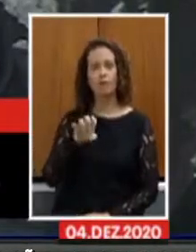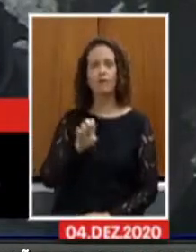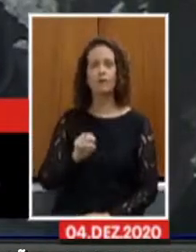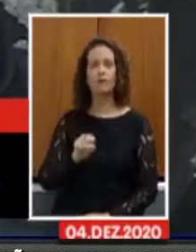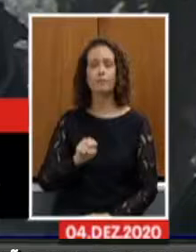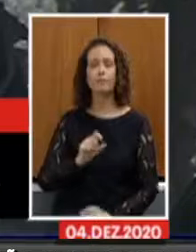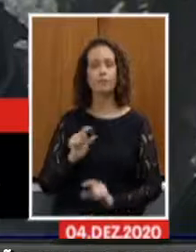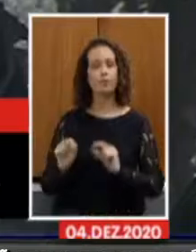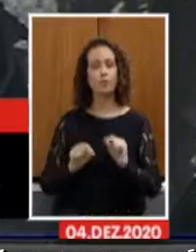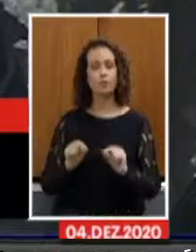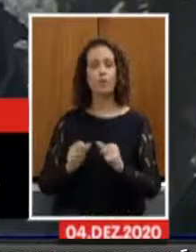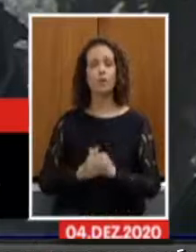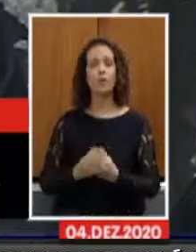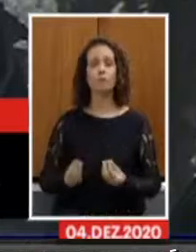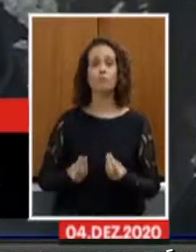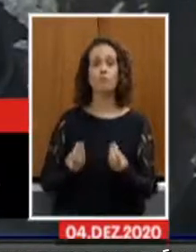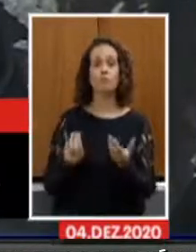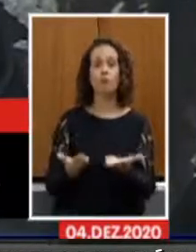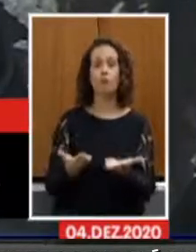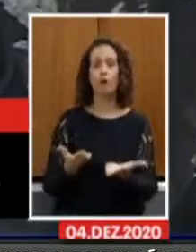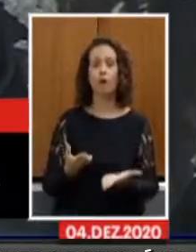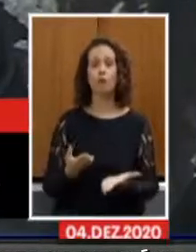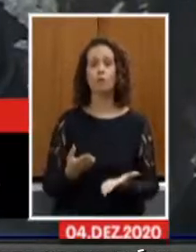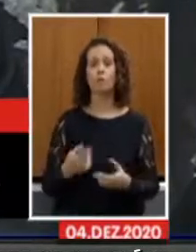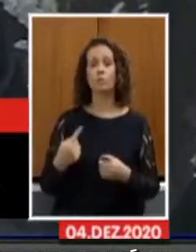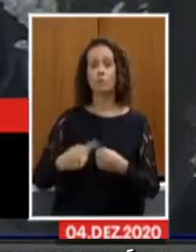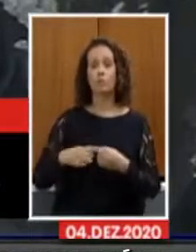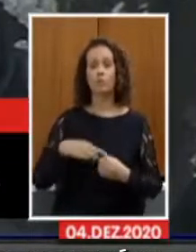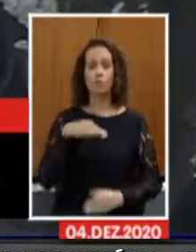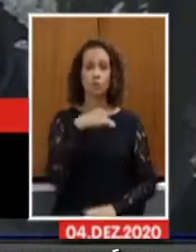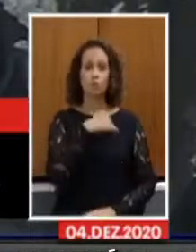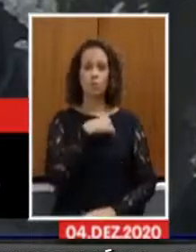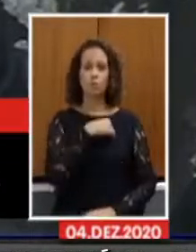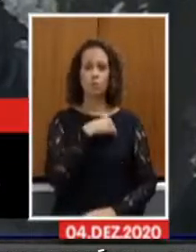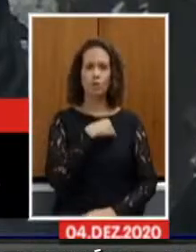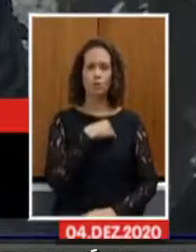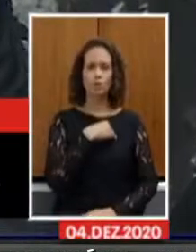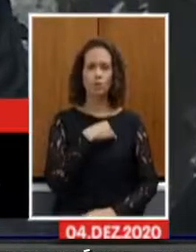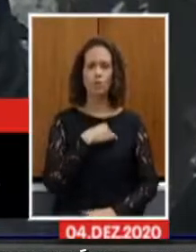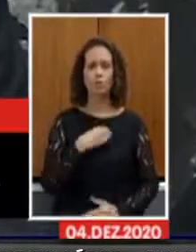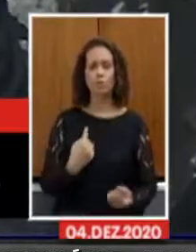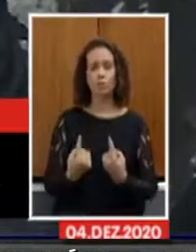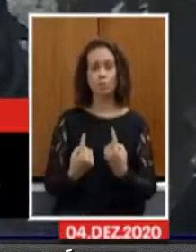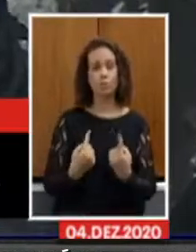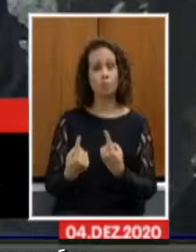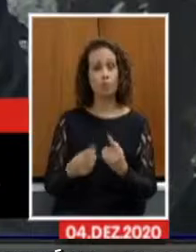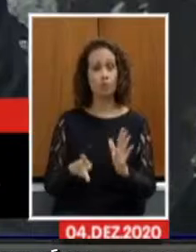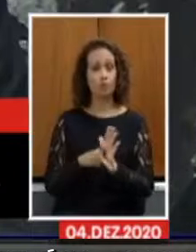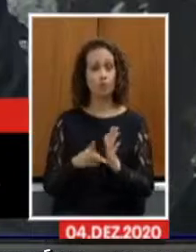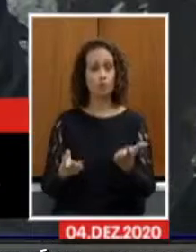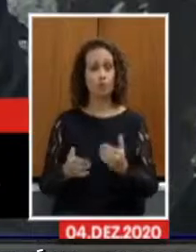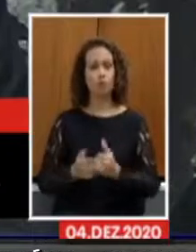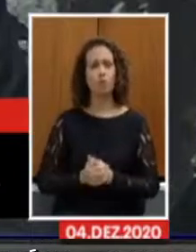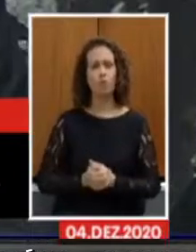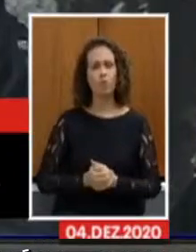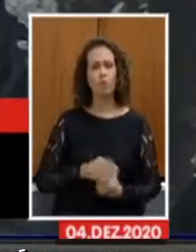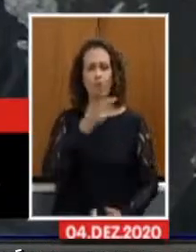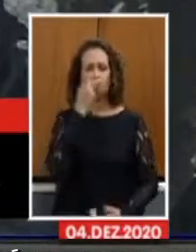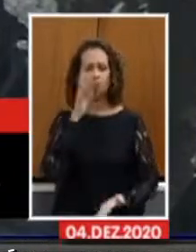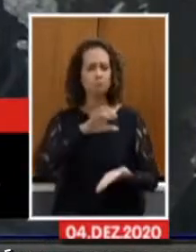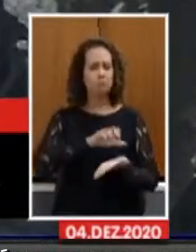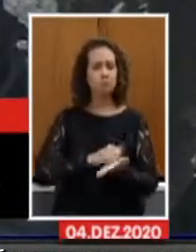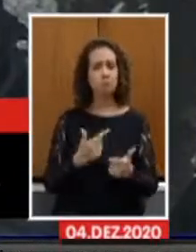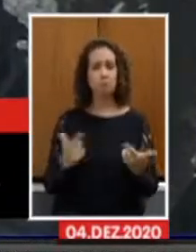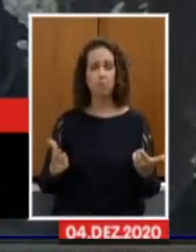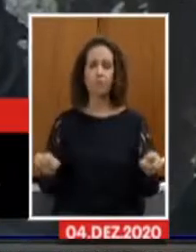e autoriza o Poder Executivo a doar ao município de Manhuaçu o trecho que especifica. Em discussão o parecer, não há oradores inscritos, encerra